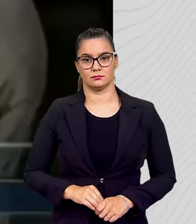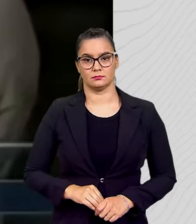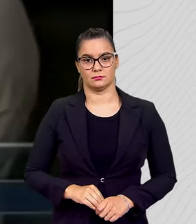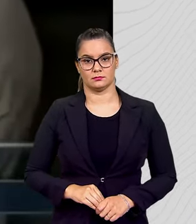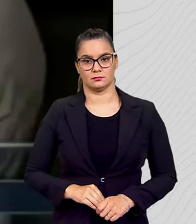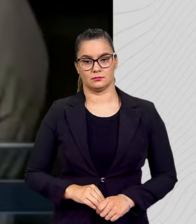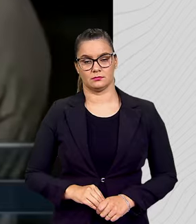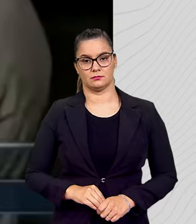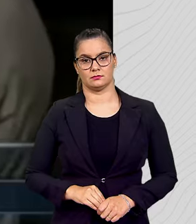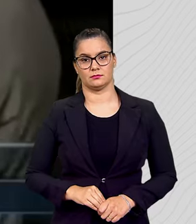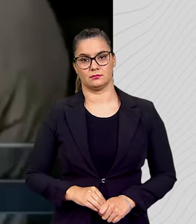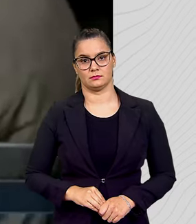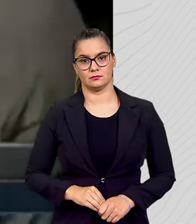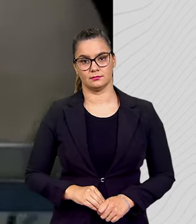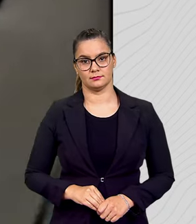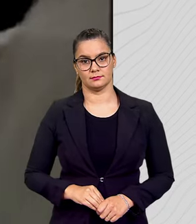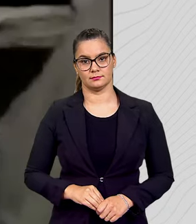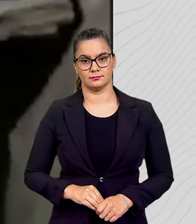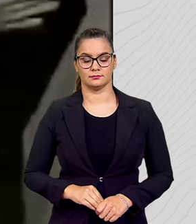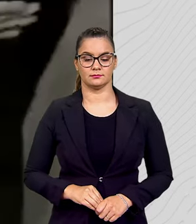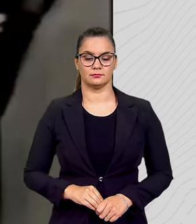Dá, te dou outra."